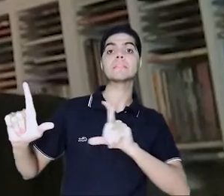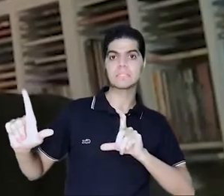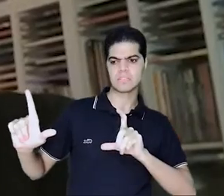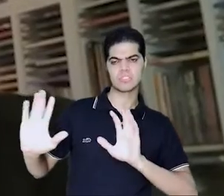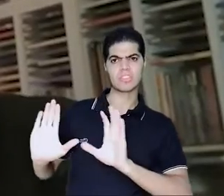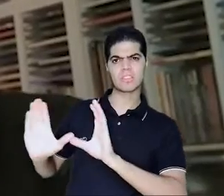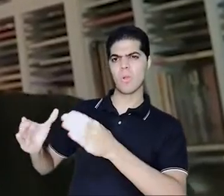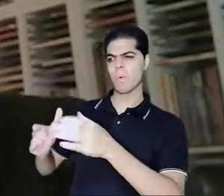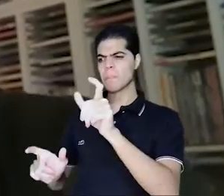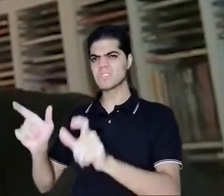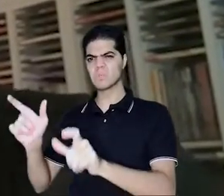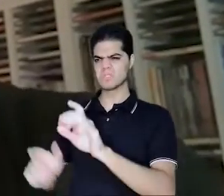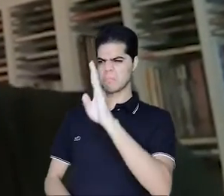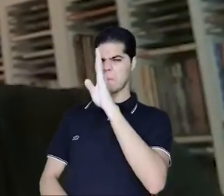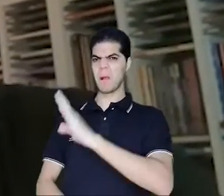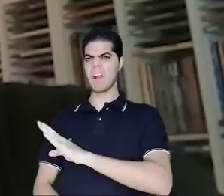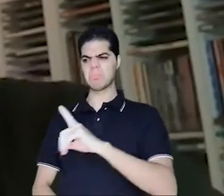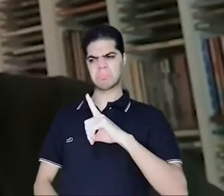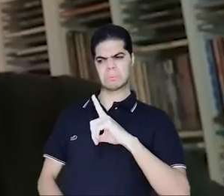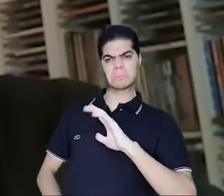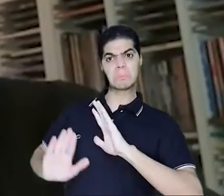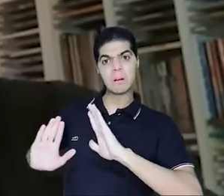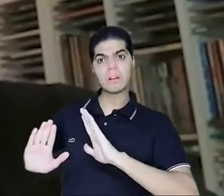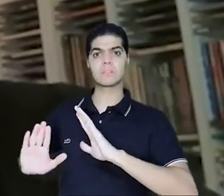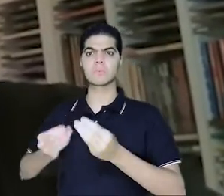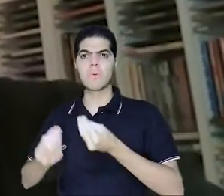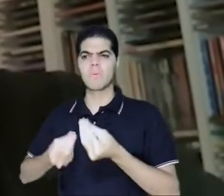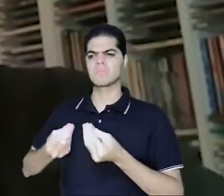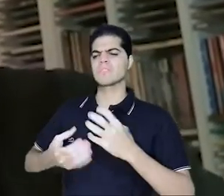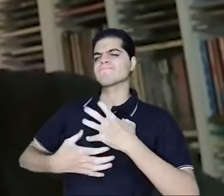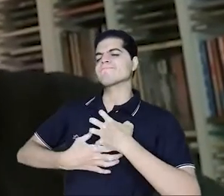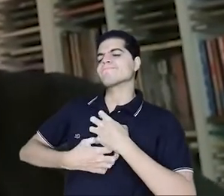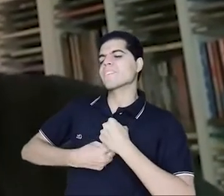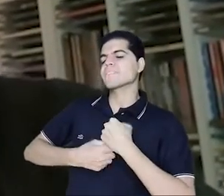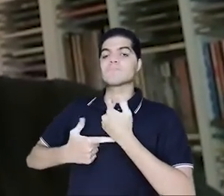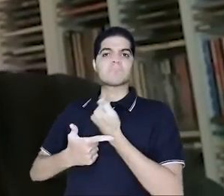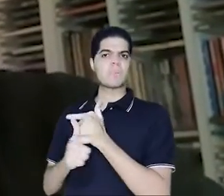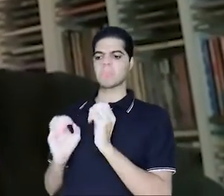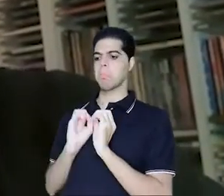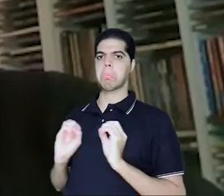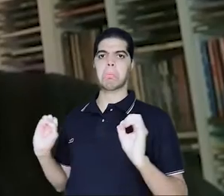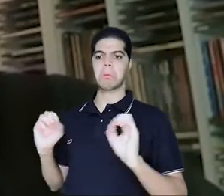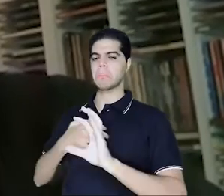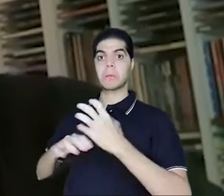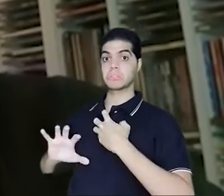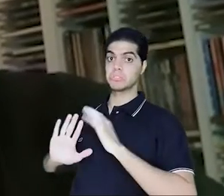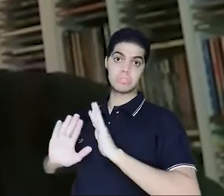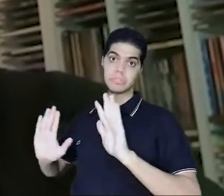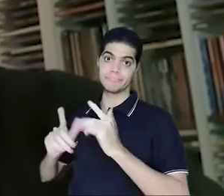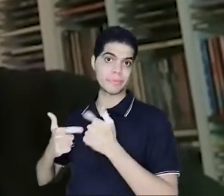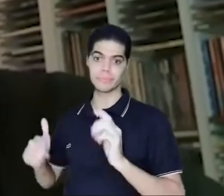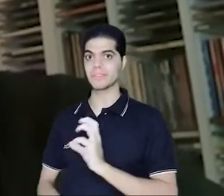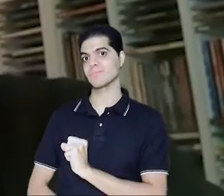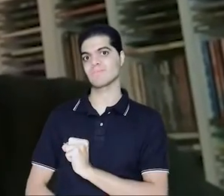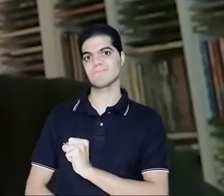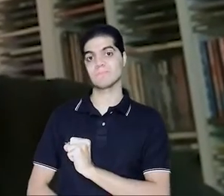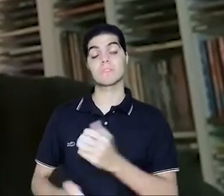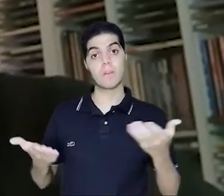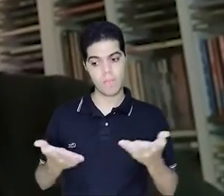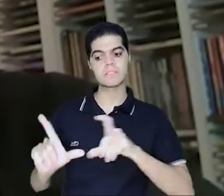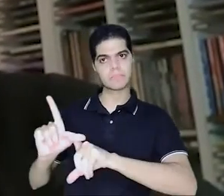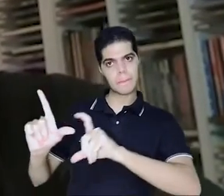Independência de gente que não traz fluidos bons que não traz afeto generosidade e amor